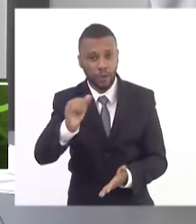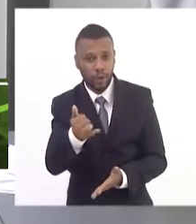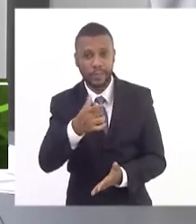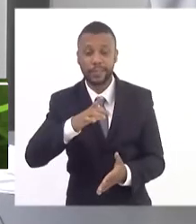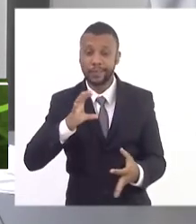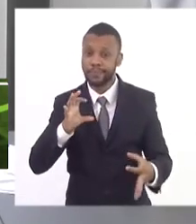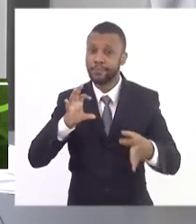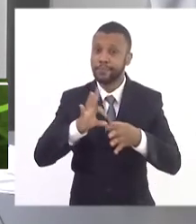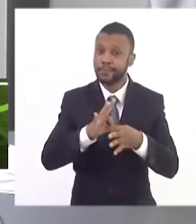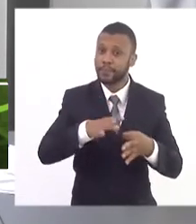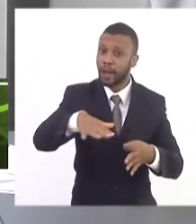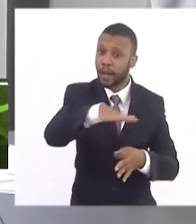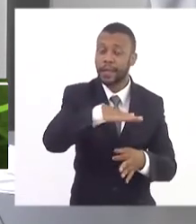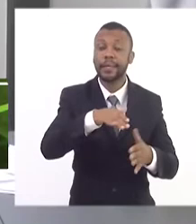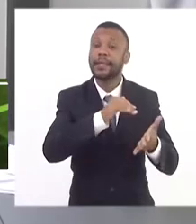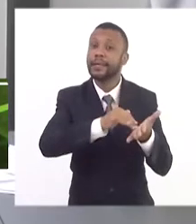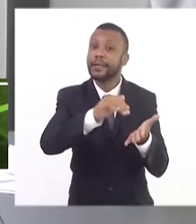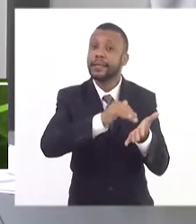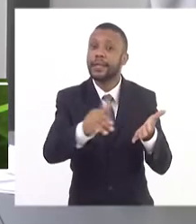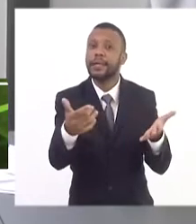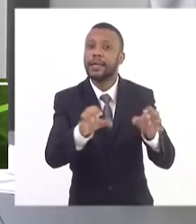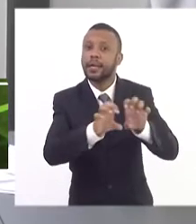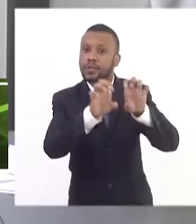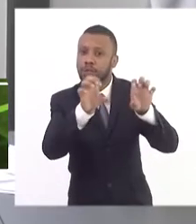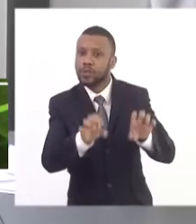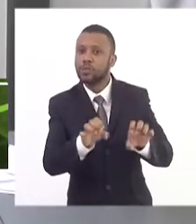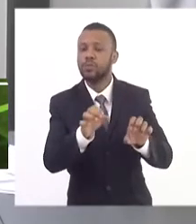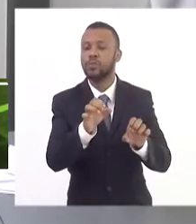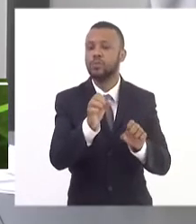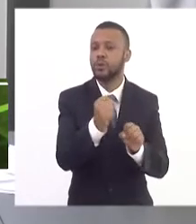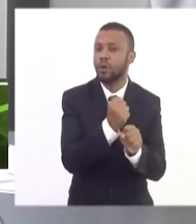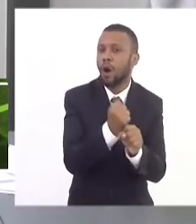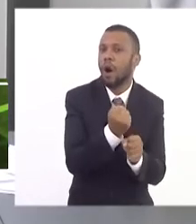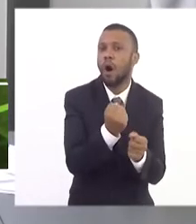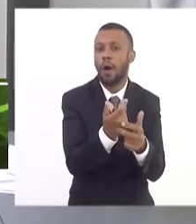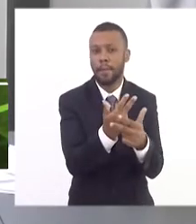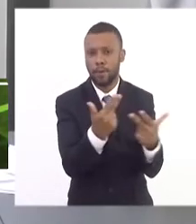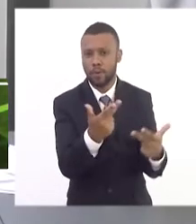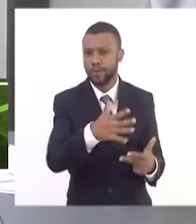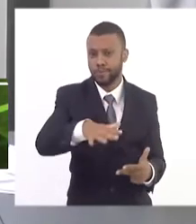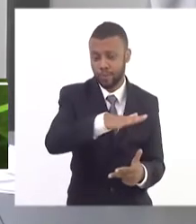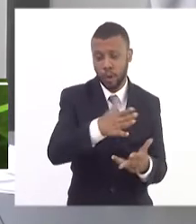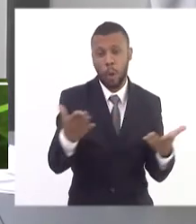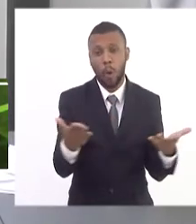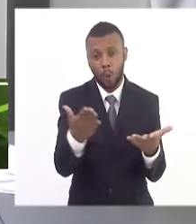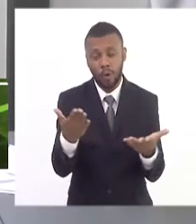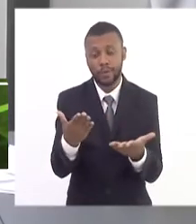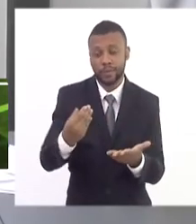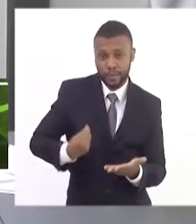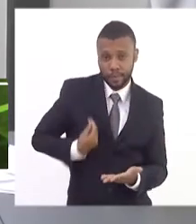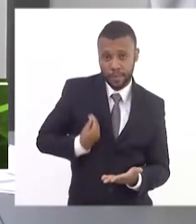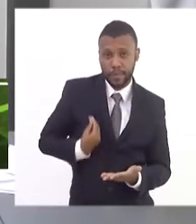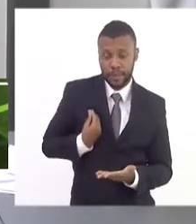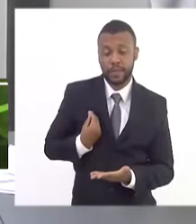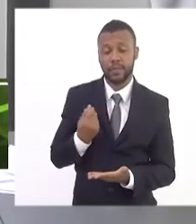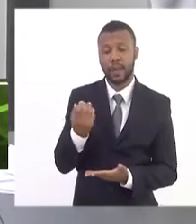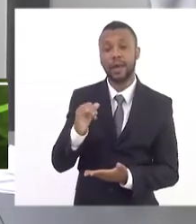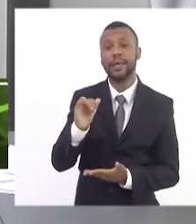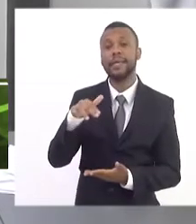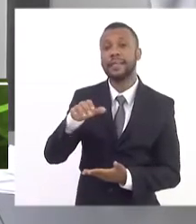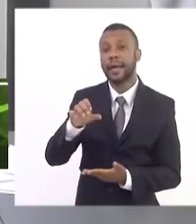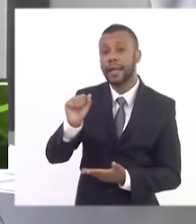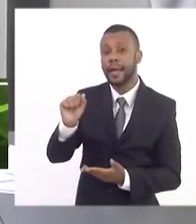de Infraestrutura. Hoje vamos ouvir o INEA e, na semana que vem,